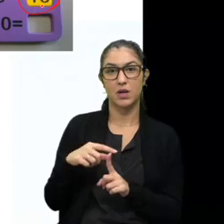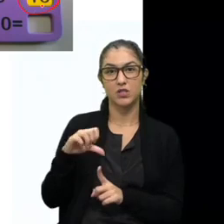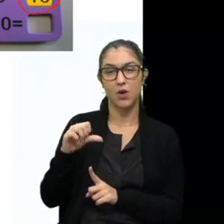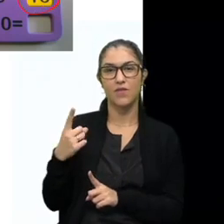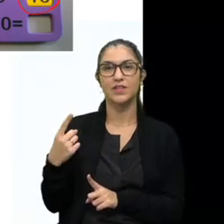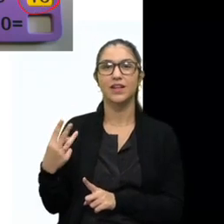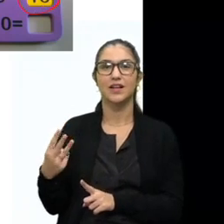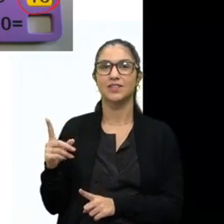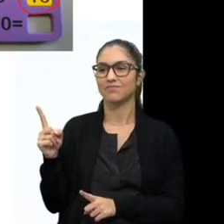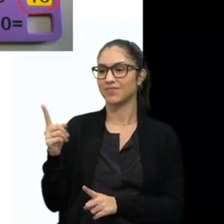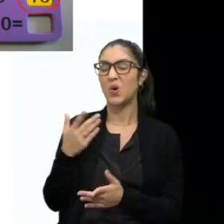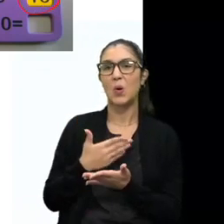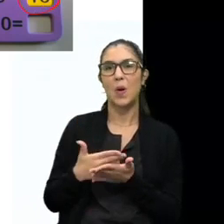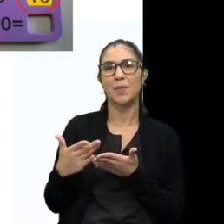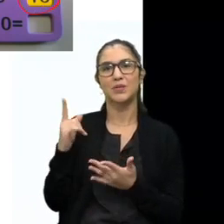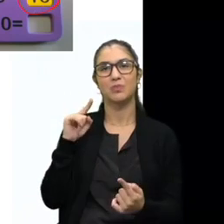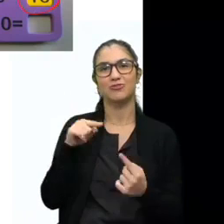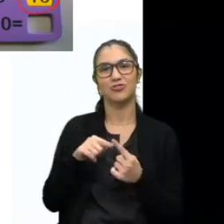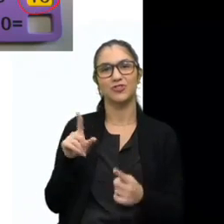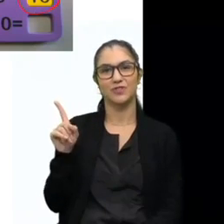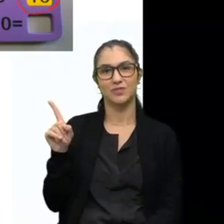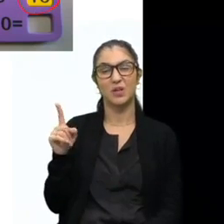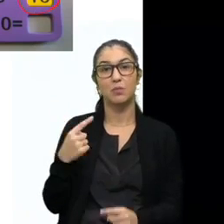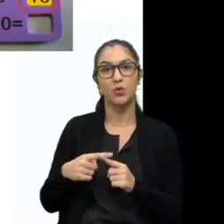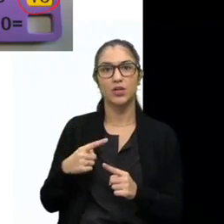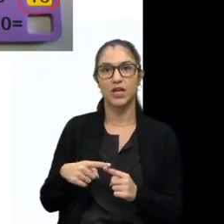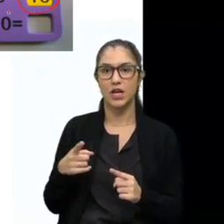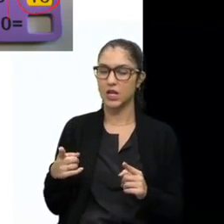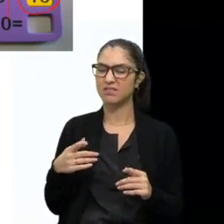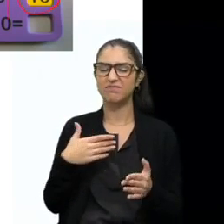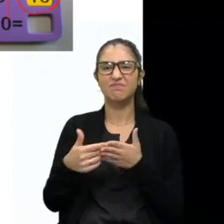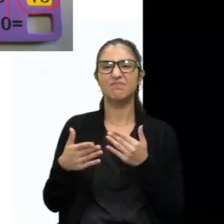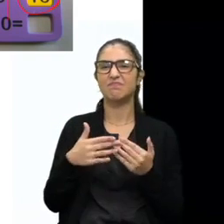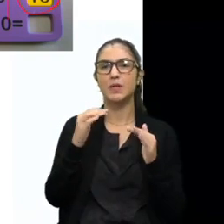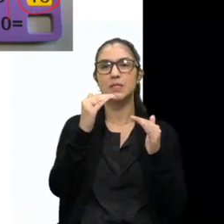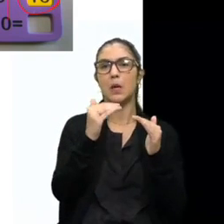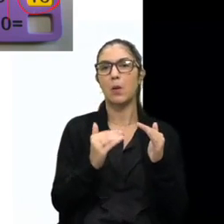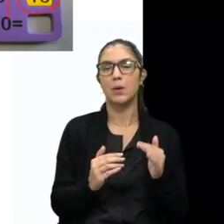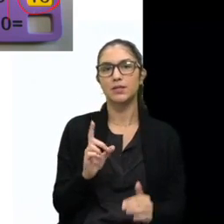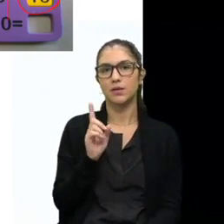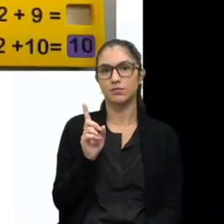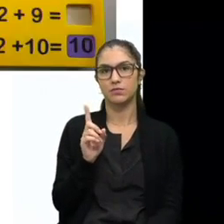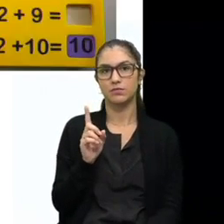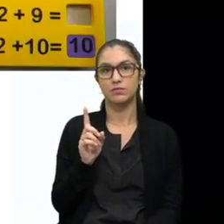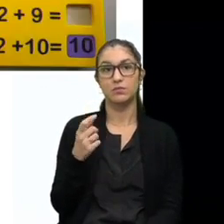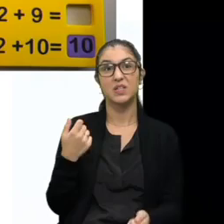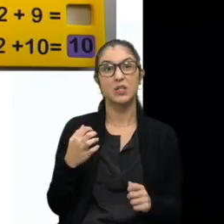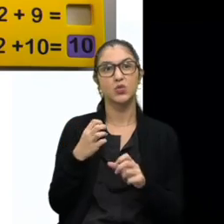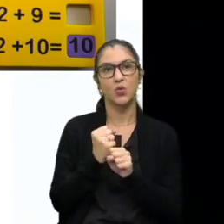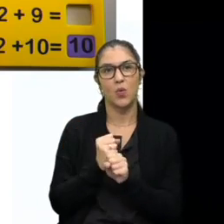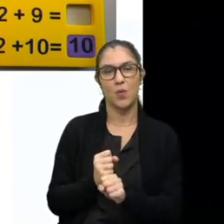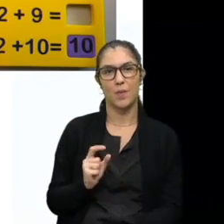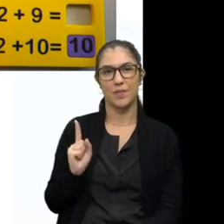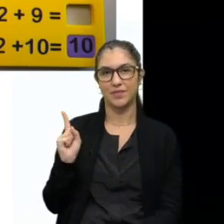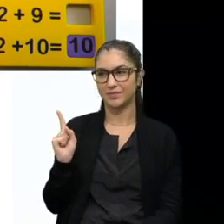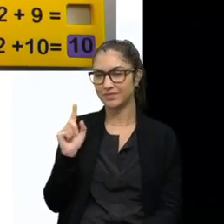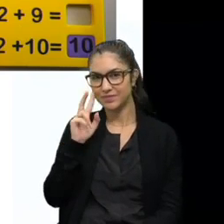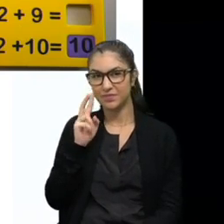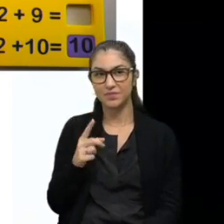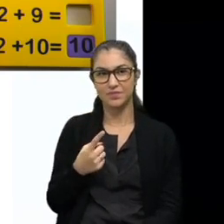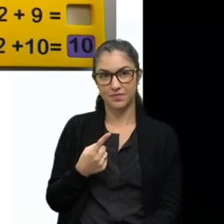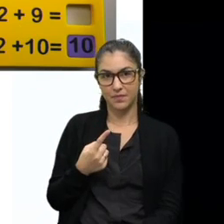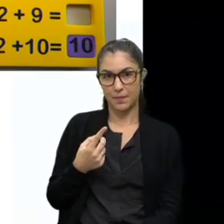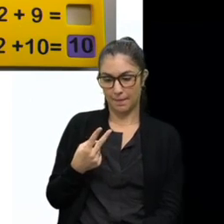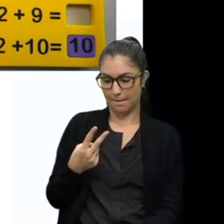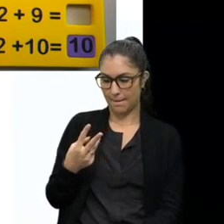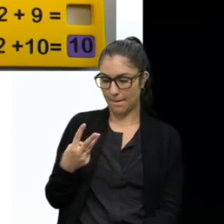13. Ah, aqui já começa a atingir o meu objetivo, porque ele não está colocando só em sequência, certo? Olha lá então. Olha como eles fazem a